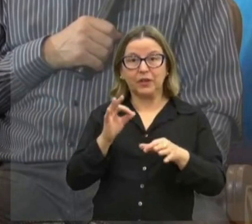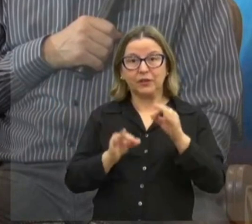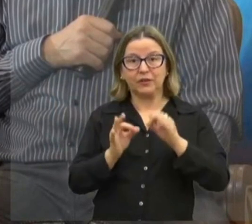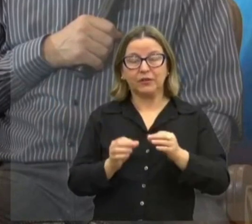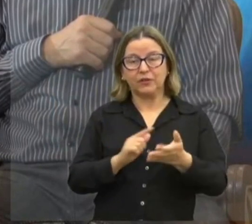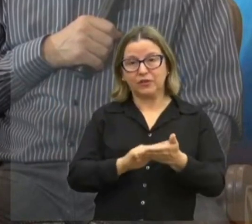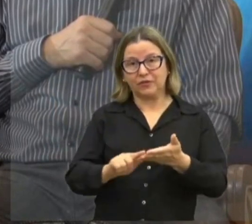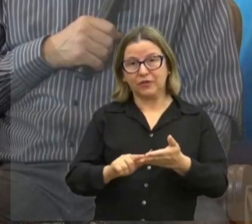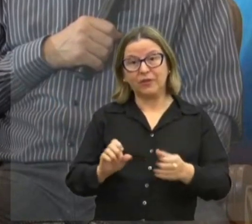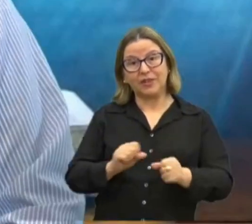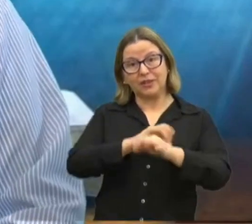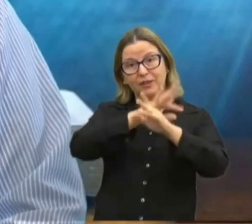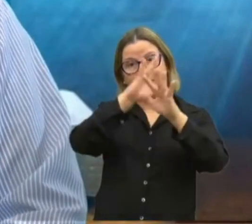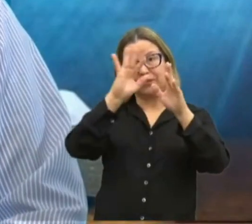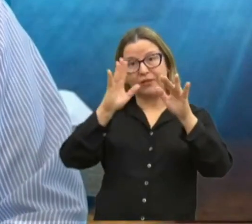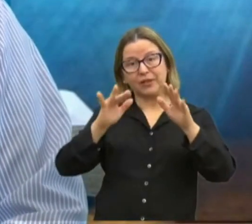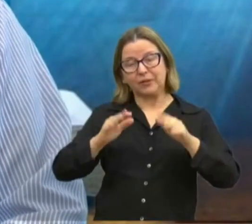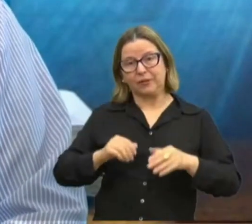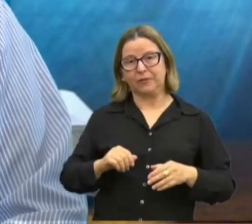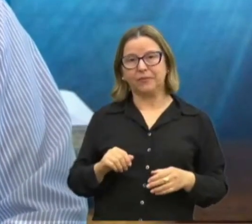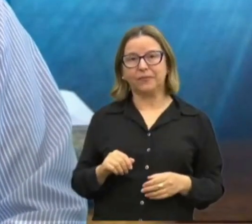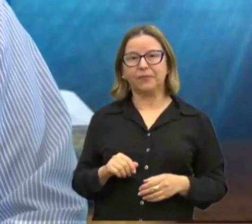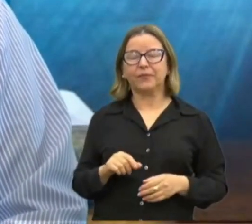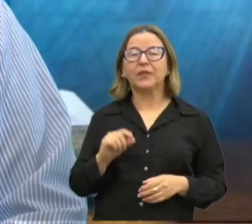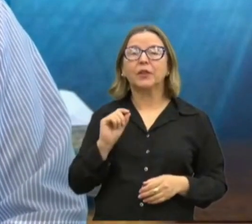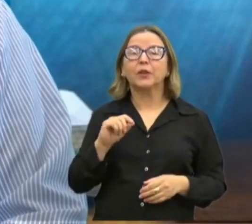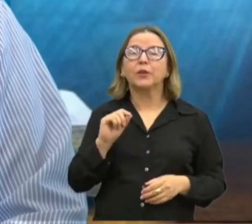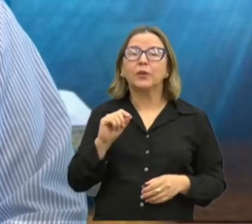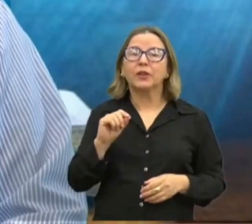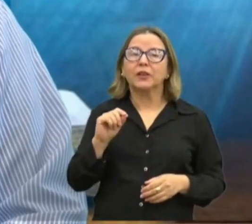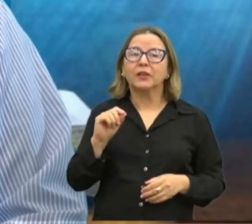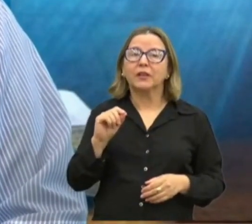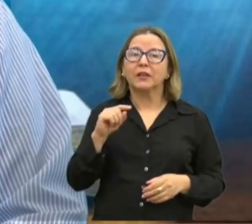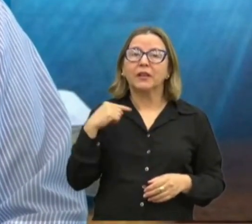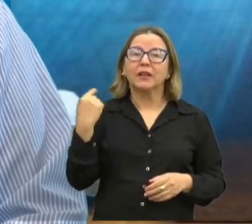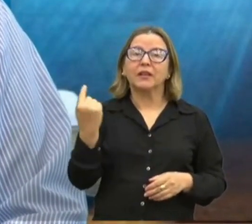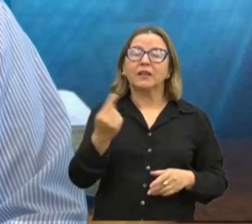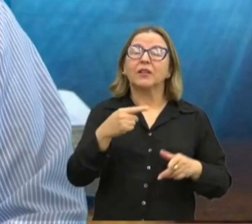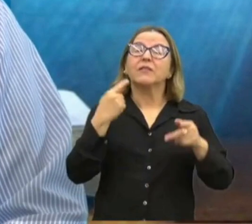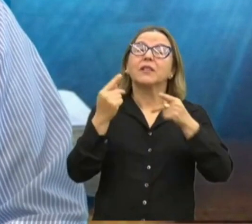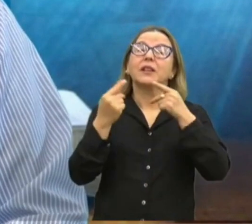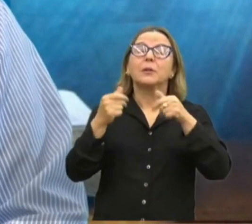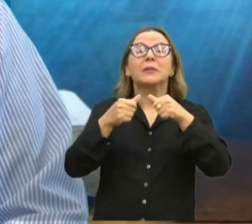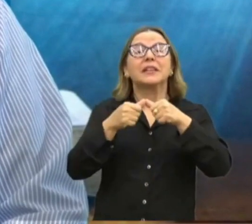glorificou. O que nós vamos dizer acerca dessas coisas?